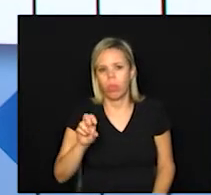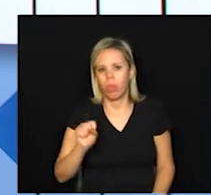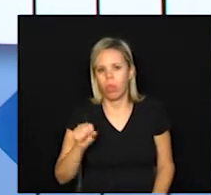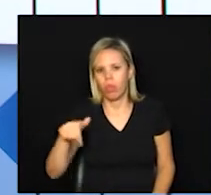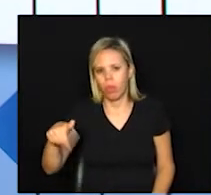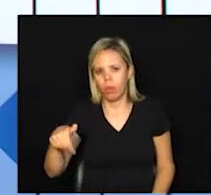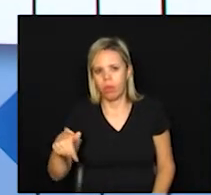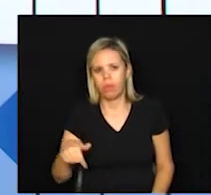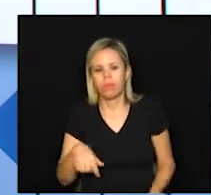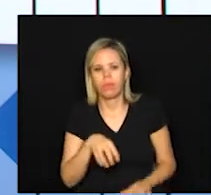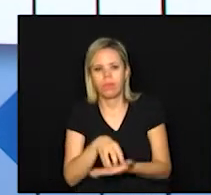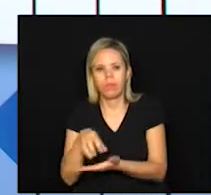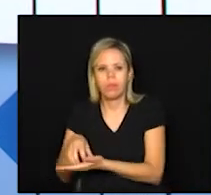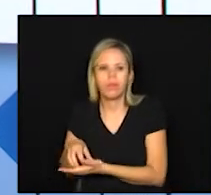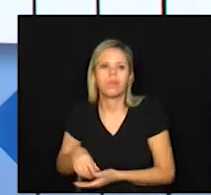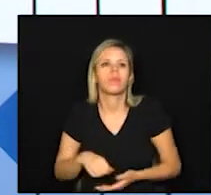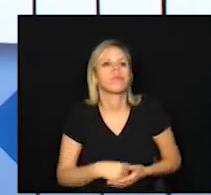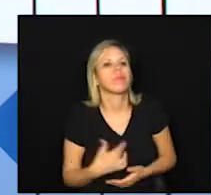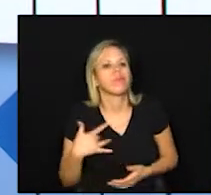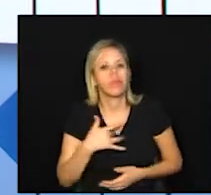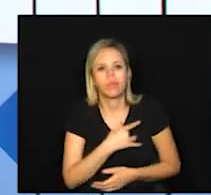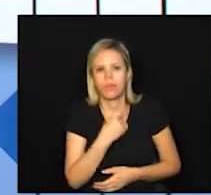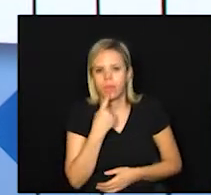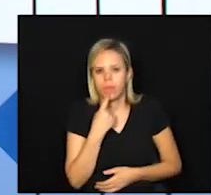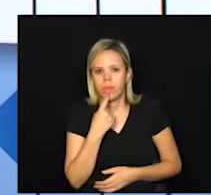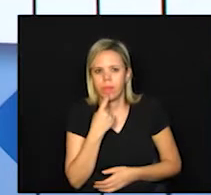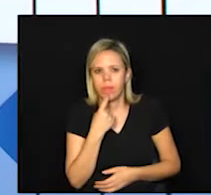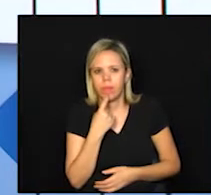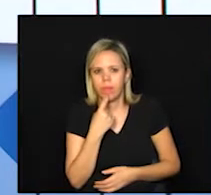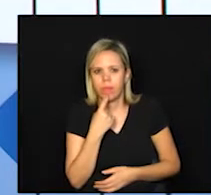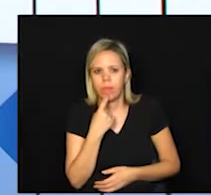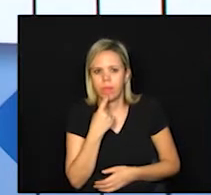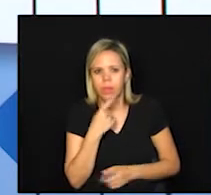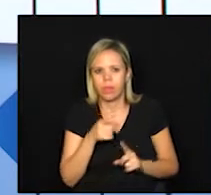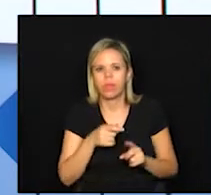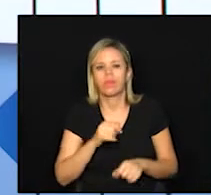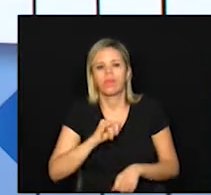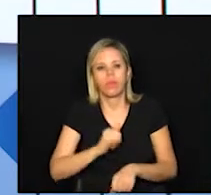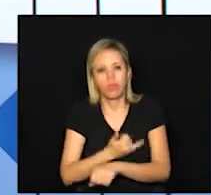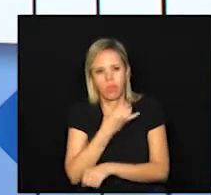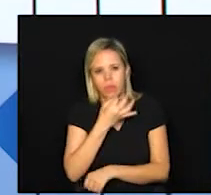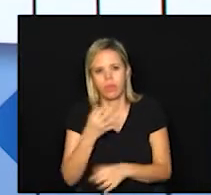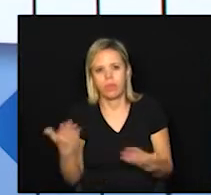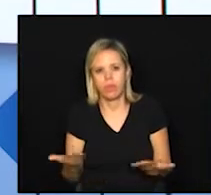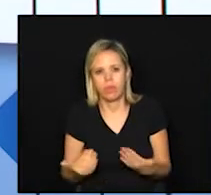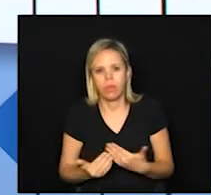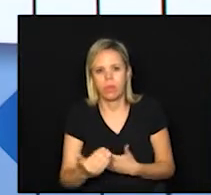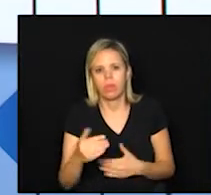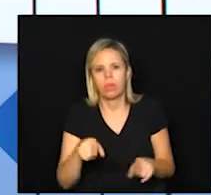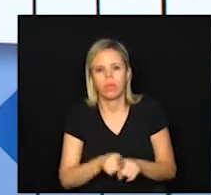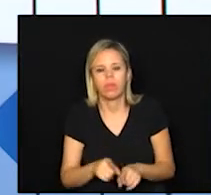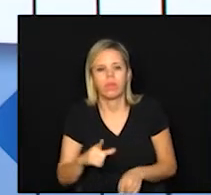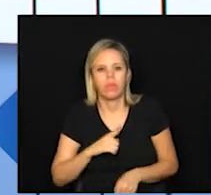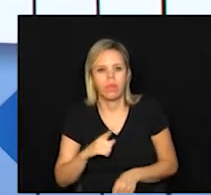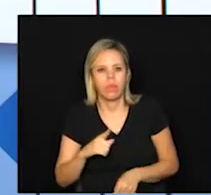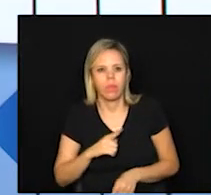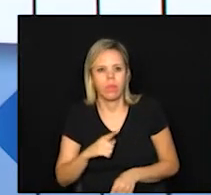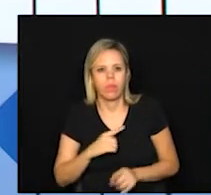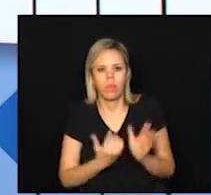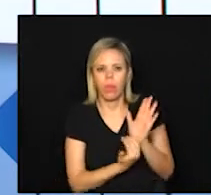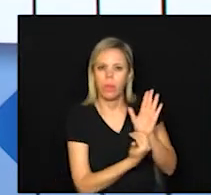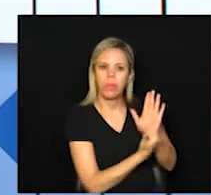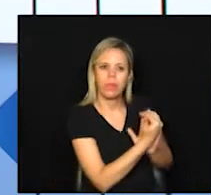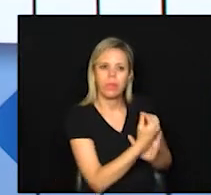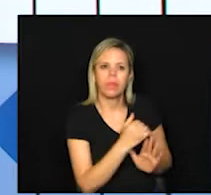DRS7, que é o Departamento Regional de Saúde de Campinas, que é de Jundiaí para cá, né? Então, nós temos aí um